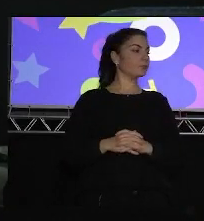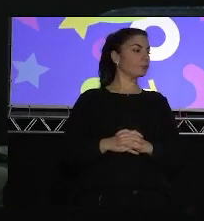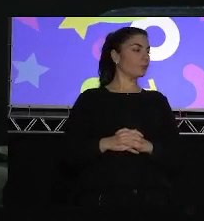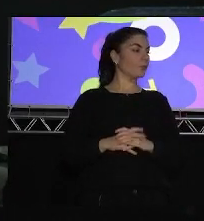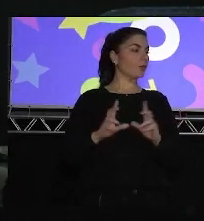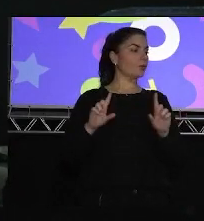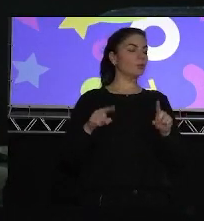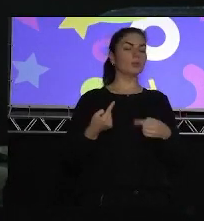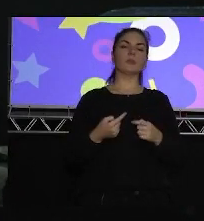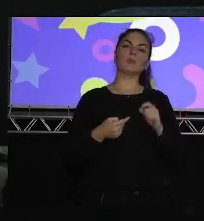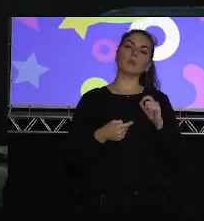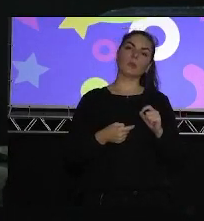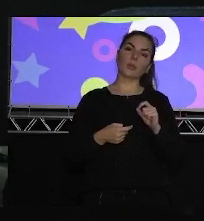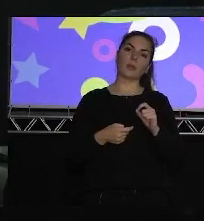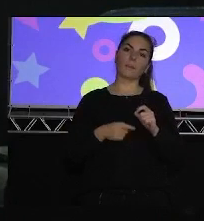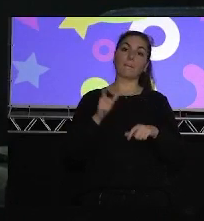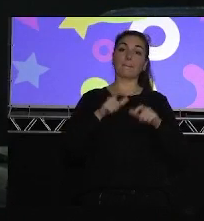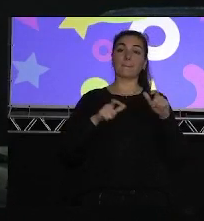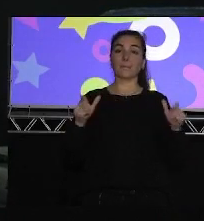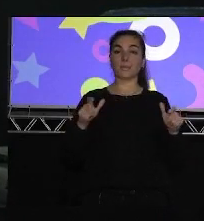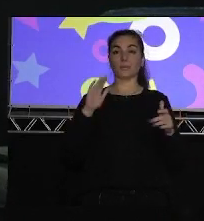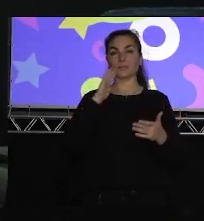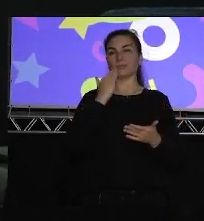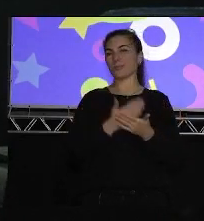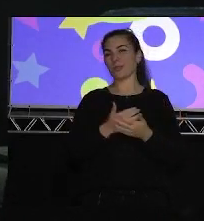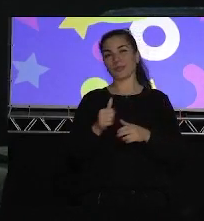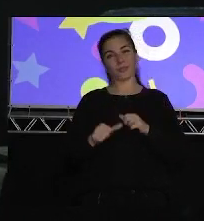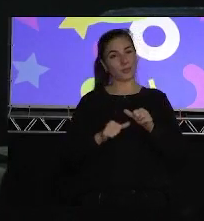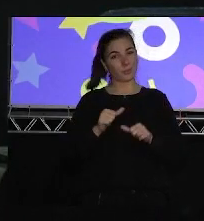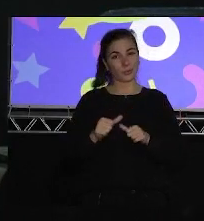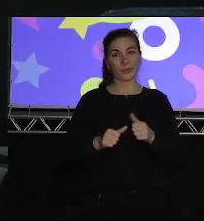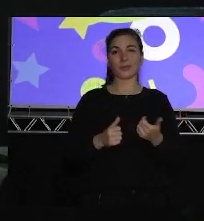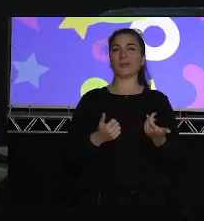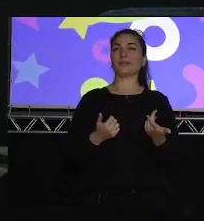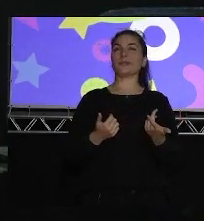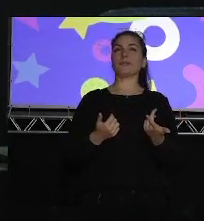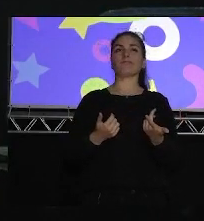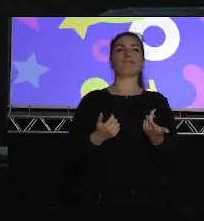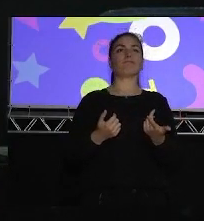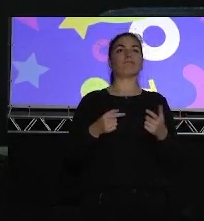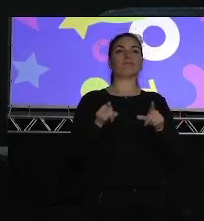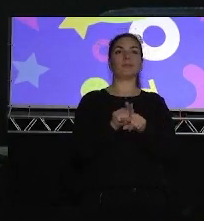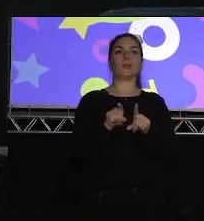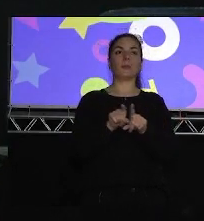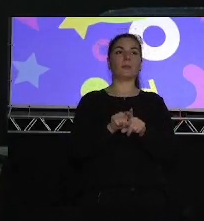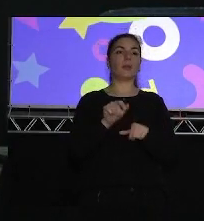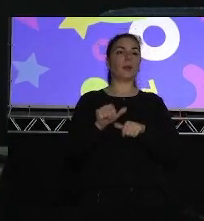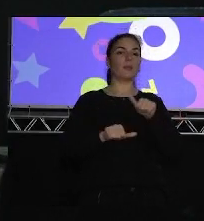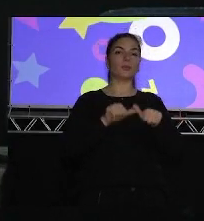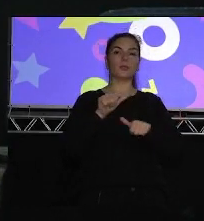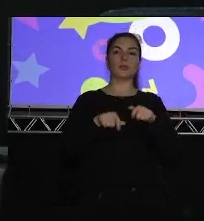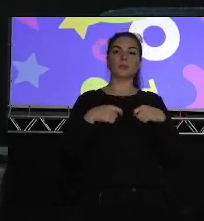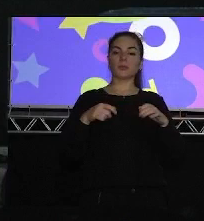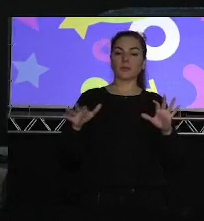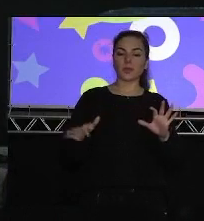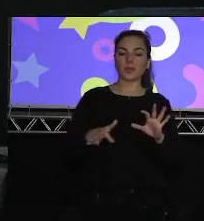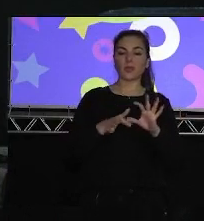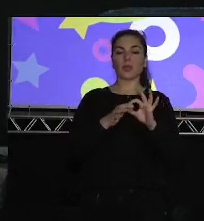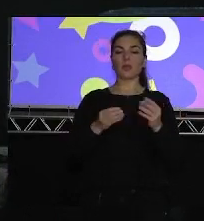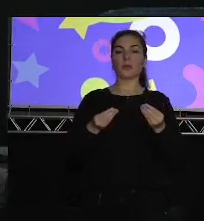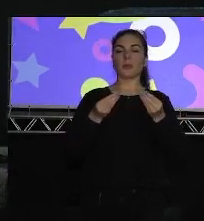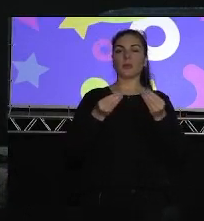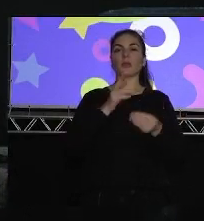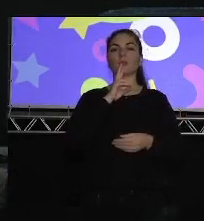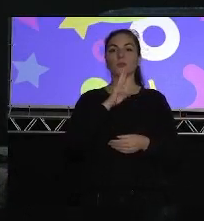nós tivemos, gente? As pessoas não acreditavam na mudança, né? A mudança tinha que estar aliada com entrega de resultado, isso